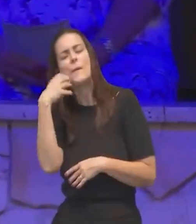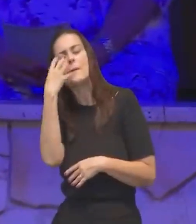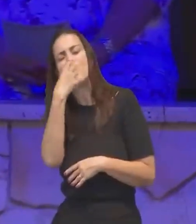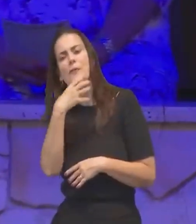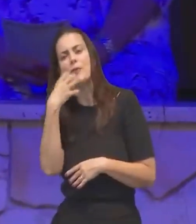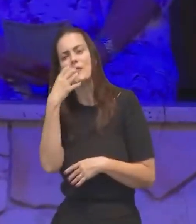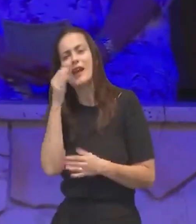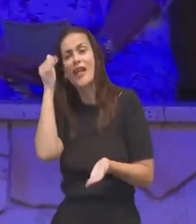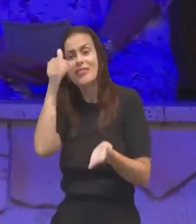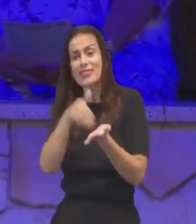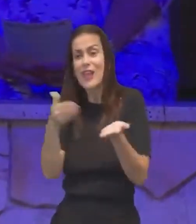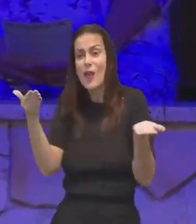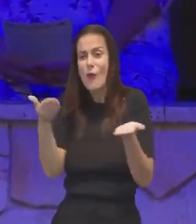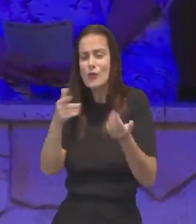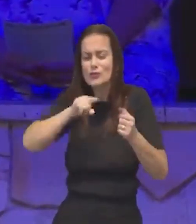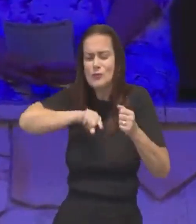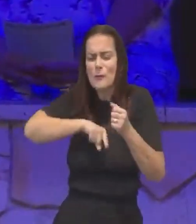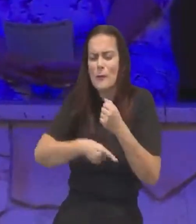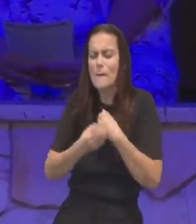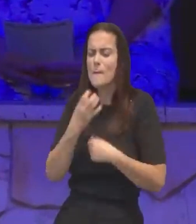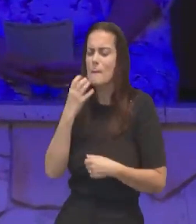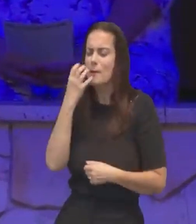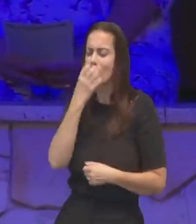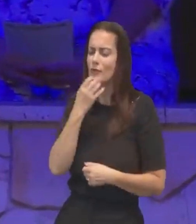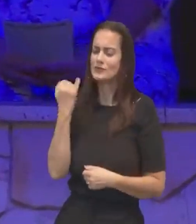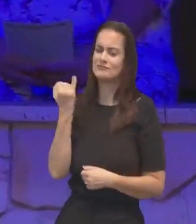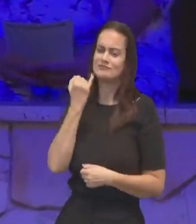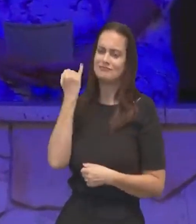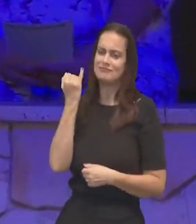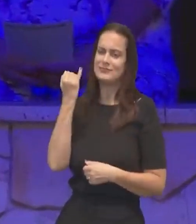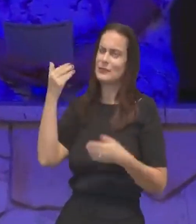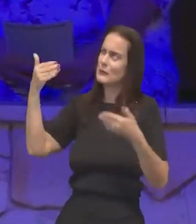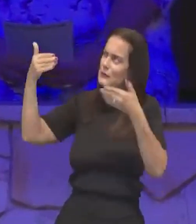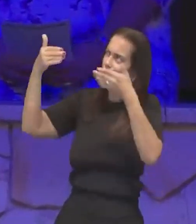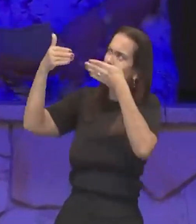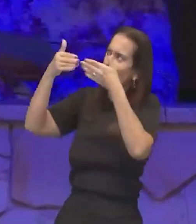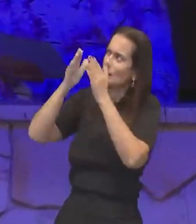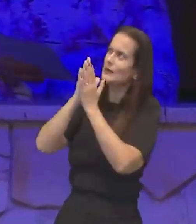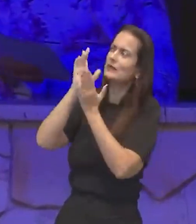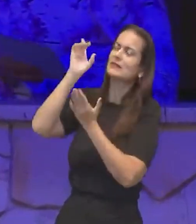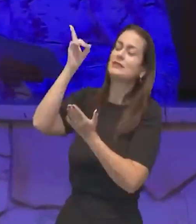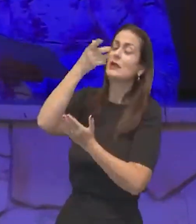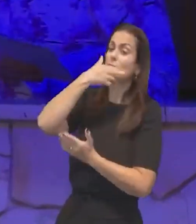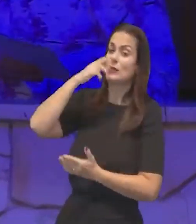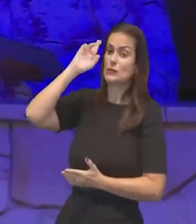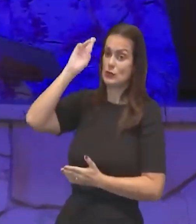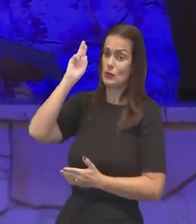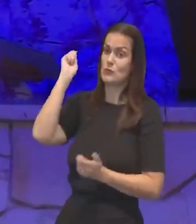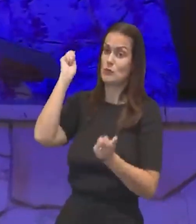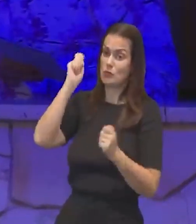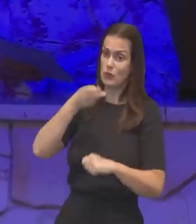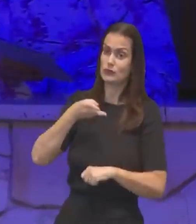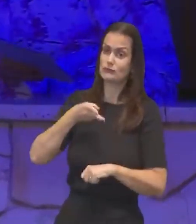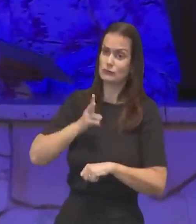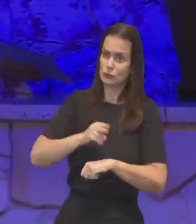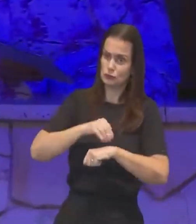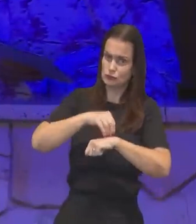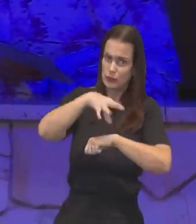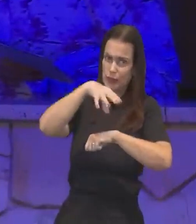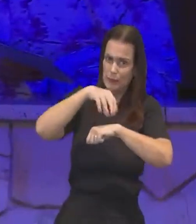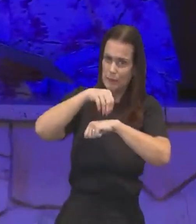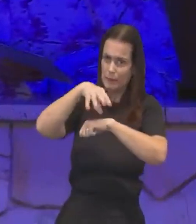hoje são canções profundas, que nos remetem à Palavra de Deus, que o Senhor possa continuar a falar conosco por